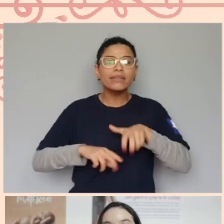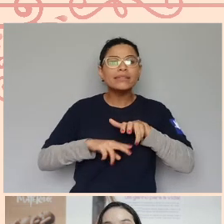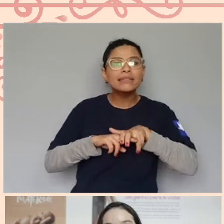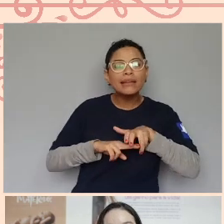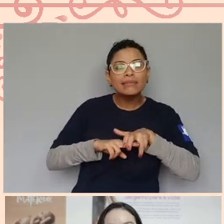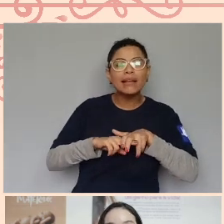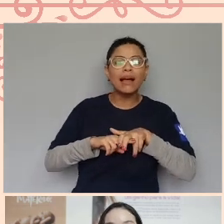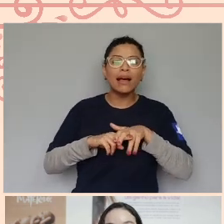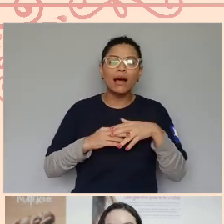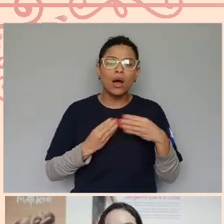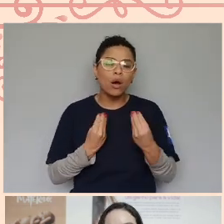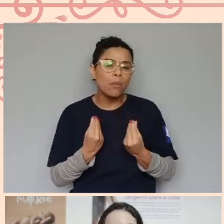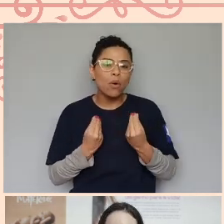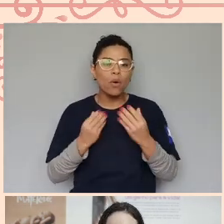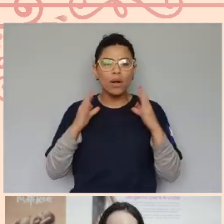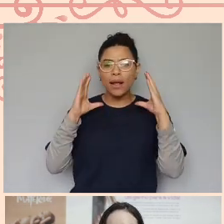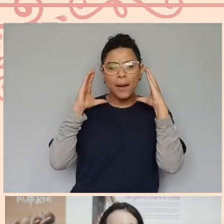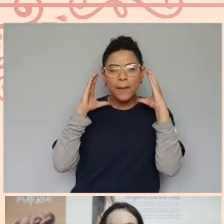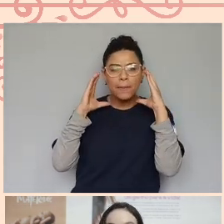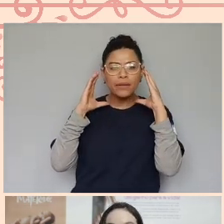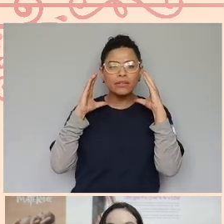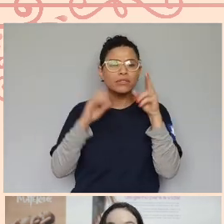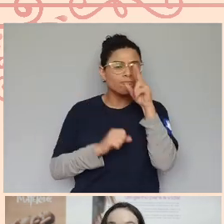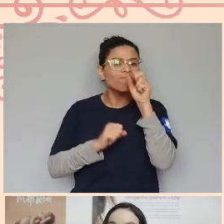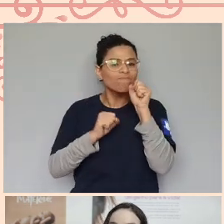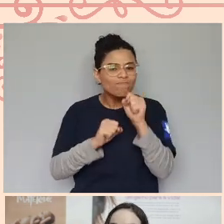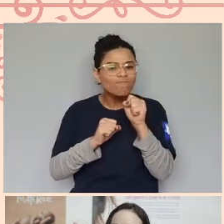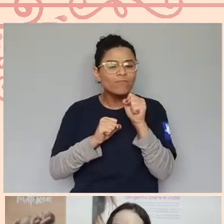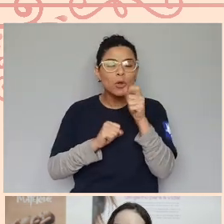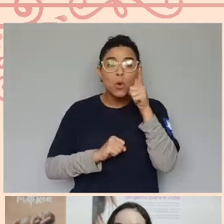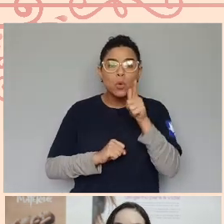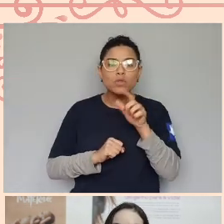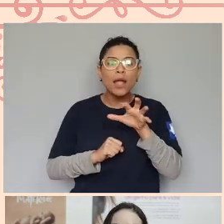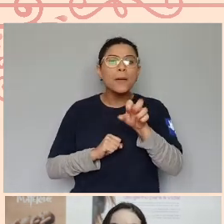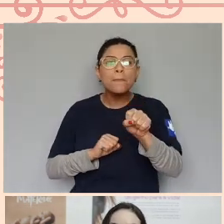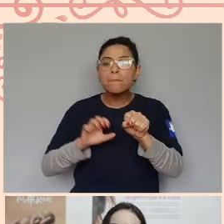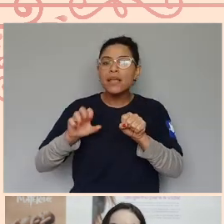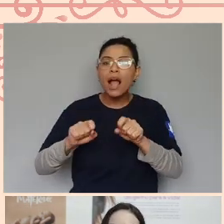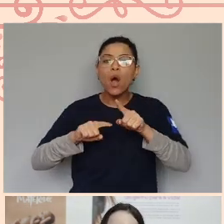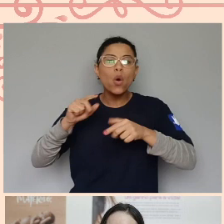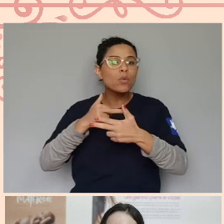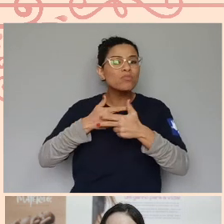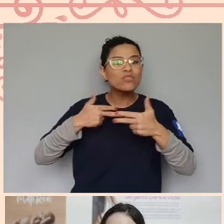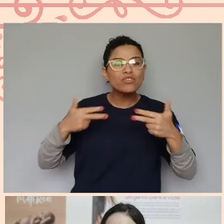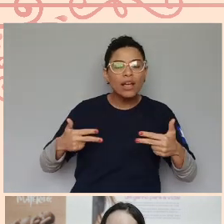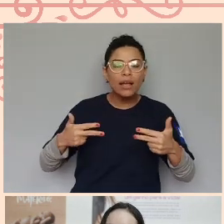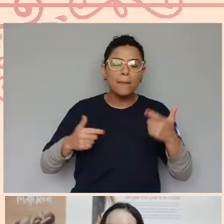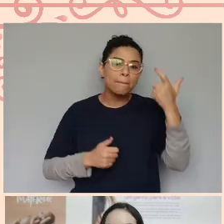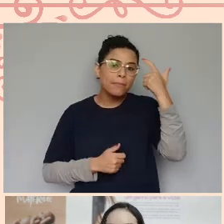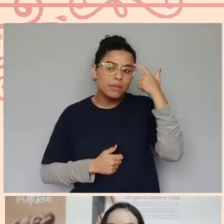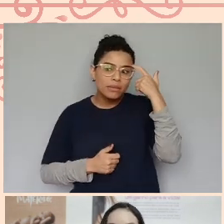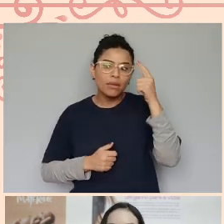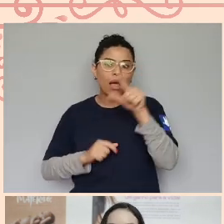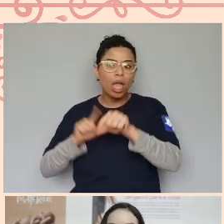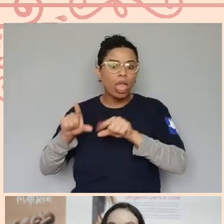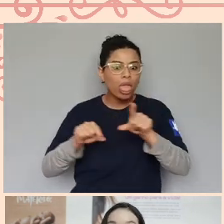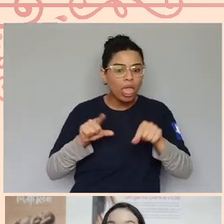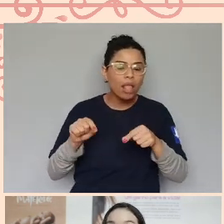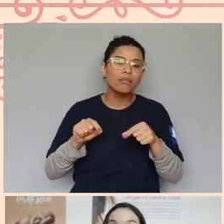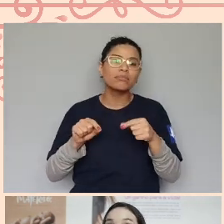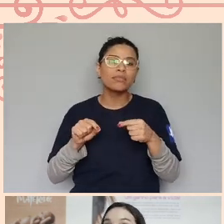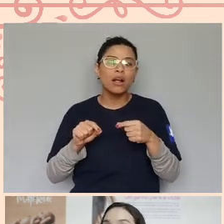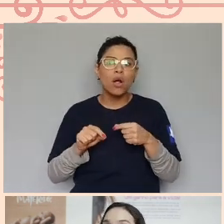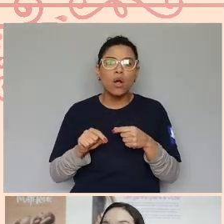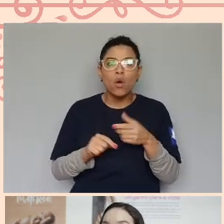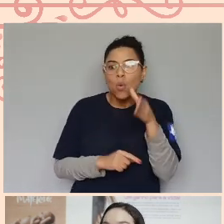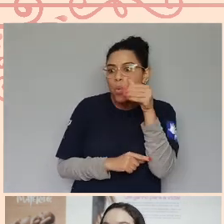o mínimo de apoio, ela vai manter a cabecinha mais firme, ela consegue alcançar objetos, consegue pinçar os alimentos, ela